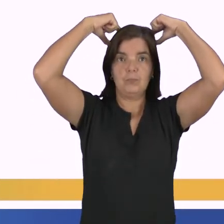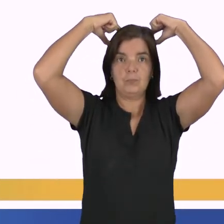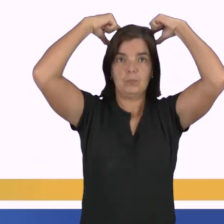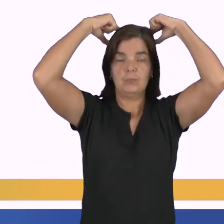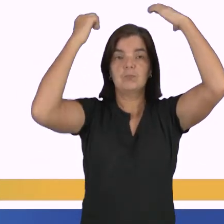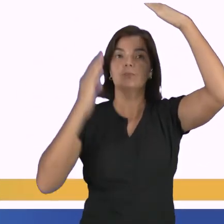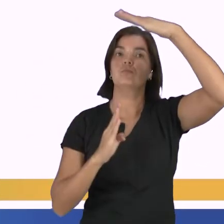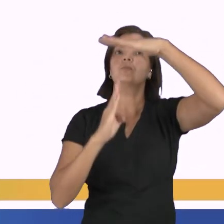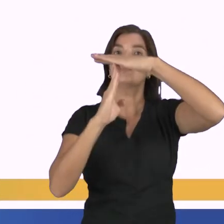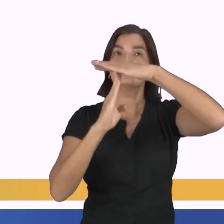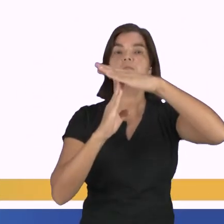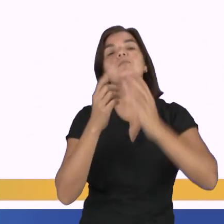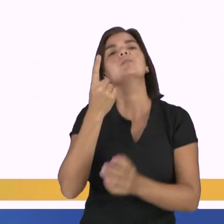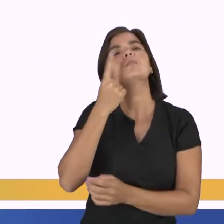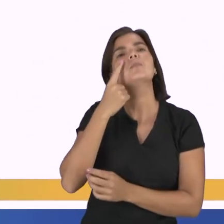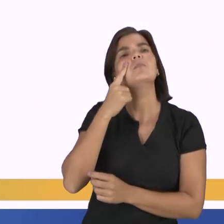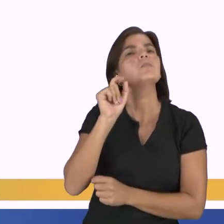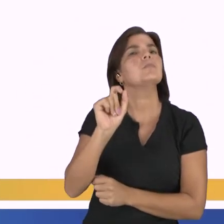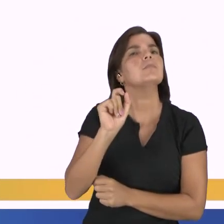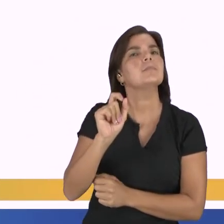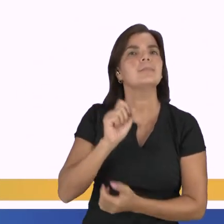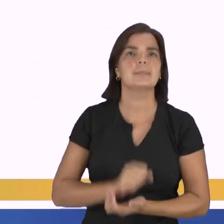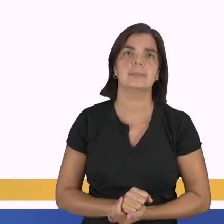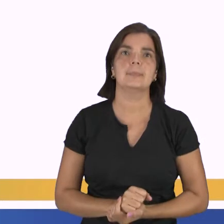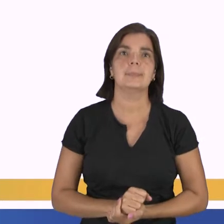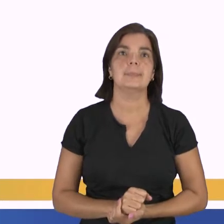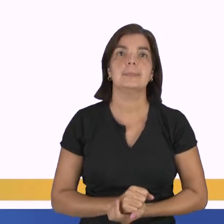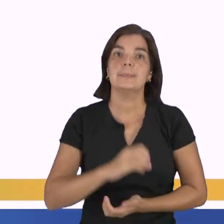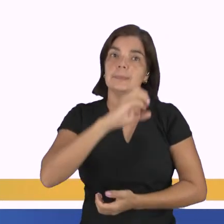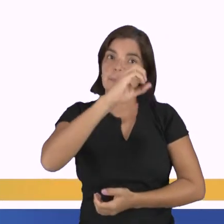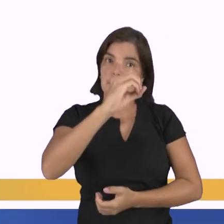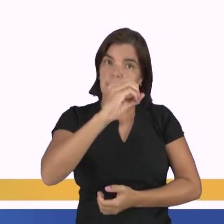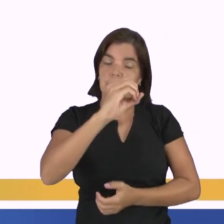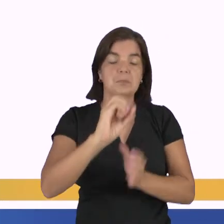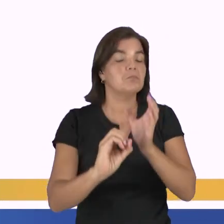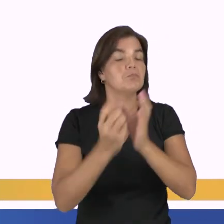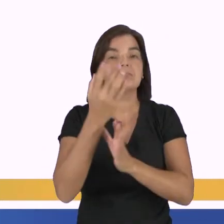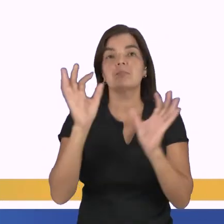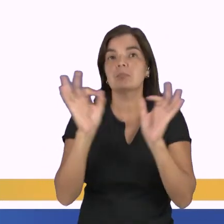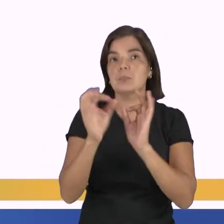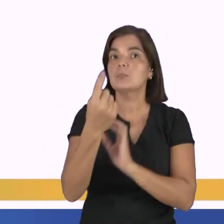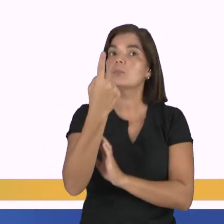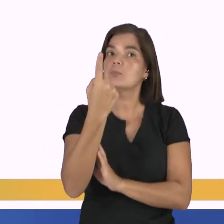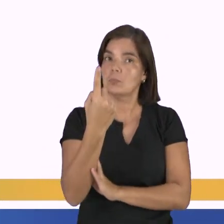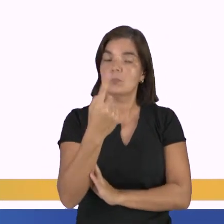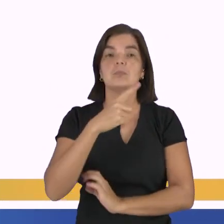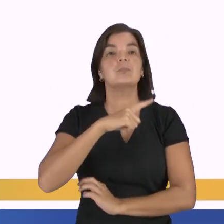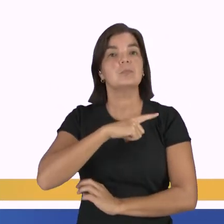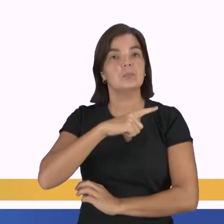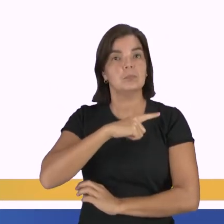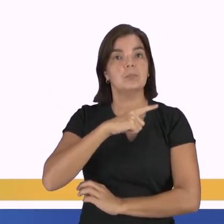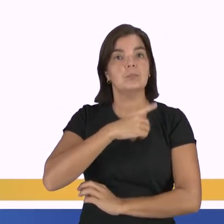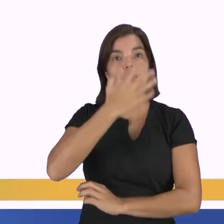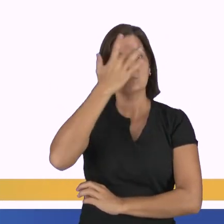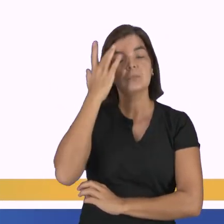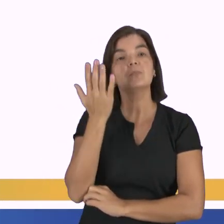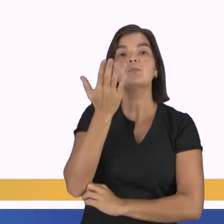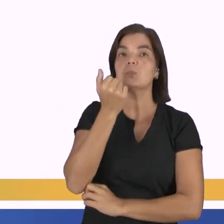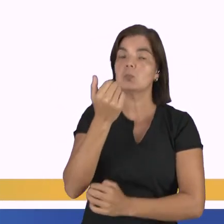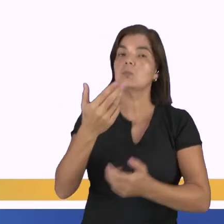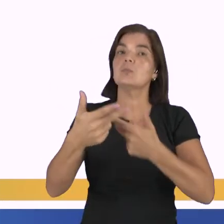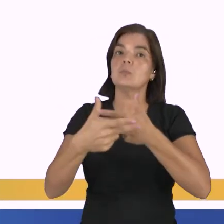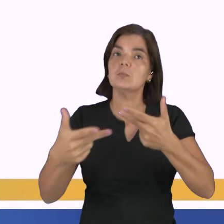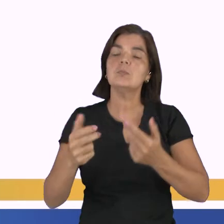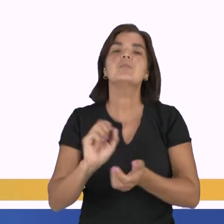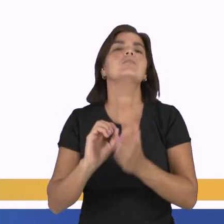correta então Aqui tá dizendo que é zero quando isso não acontece e um quando tem alguém se alimenta